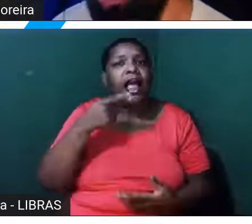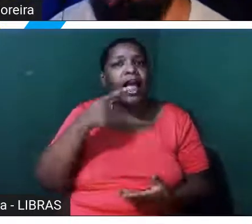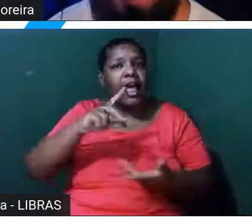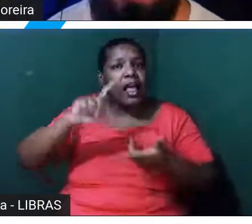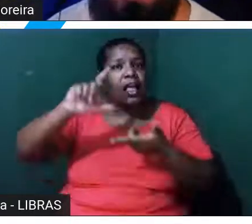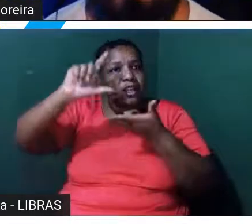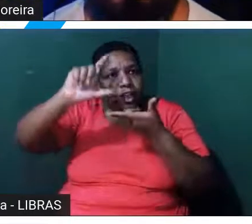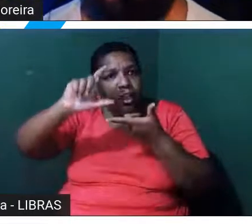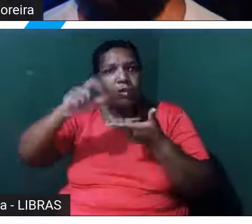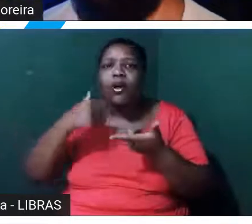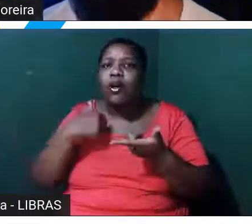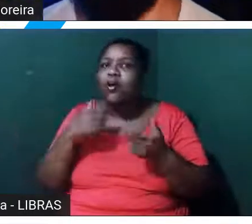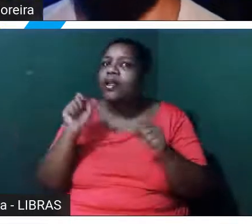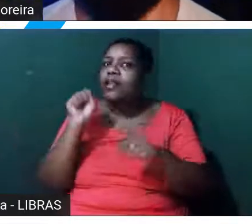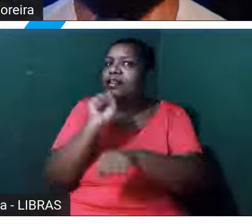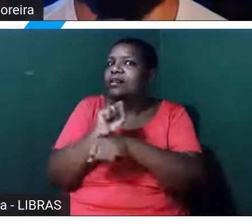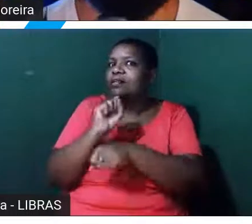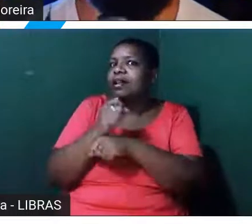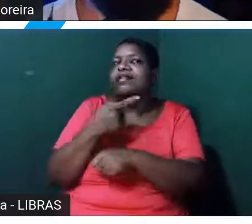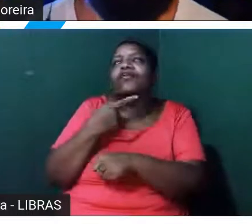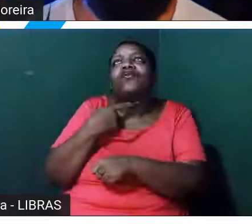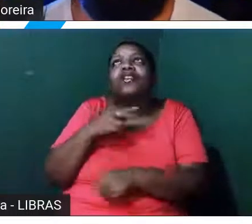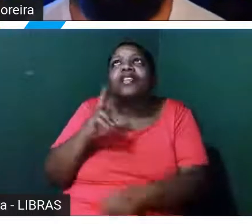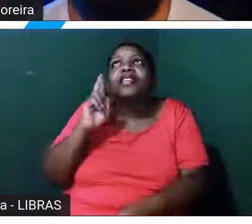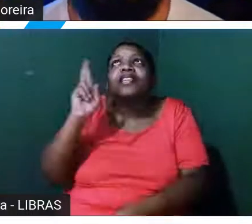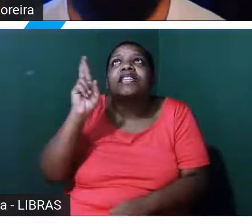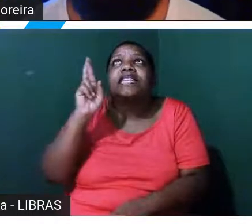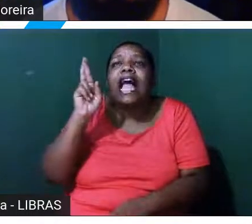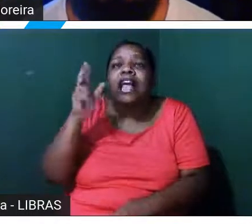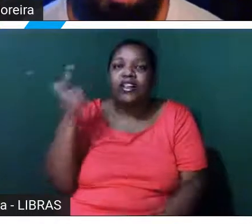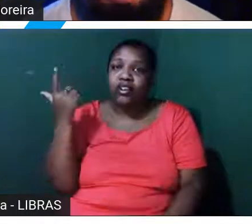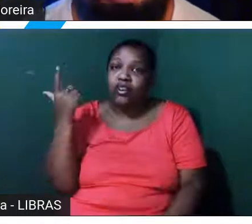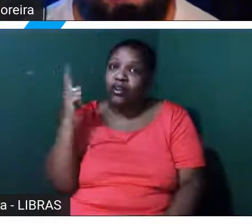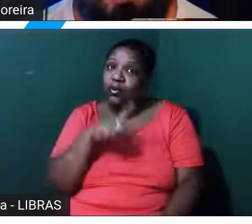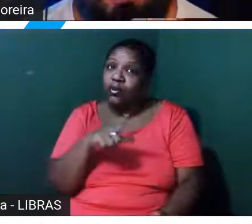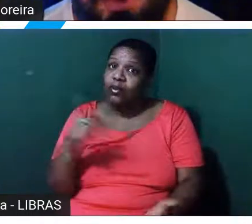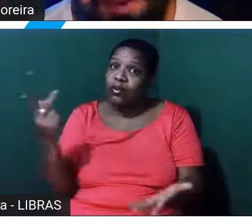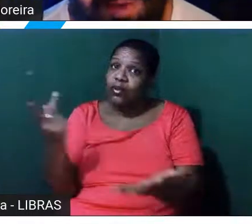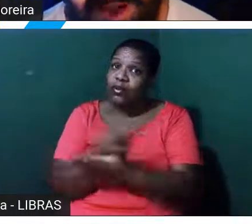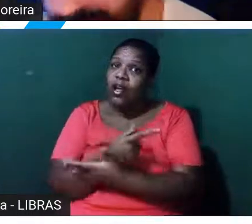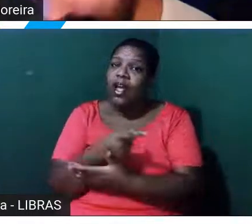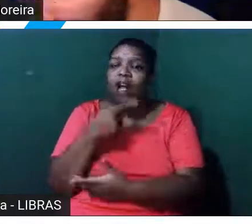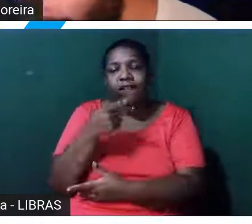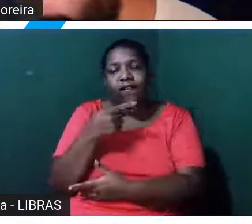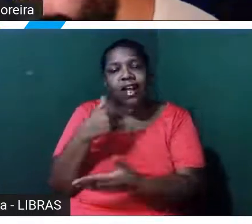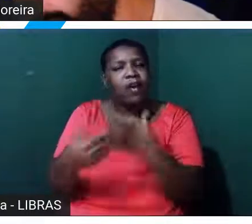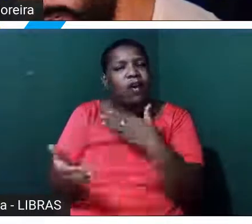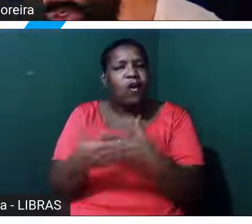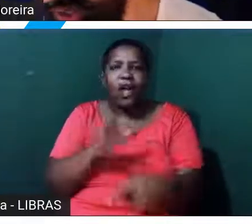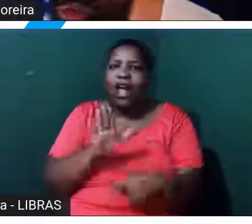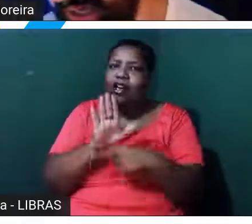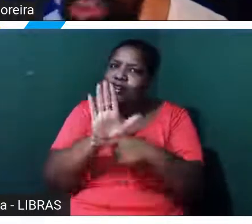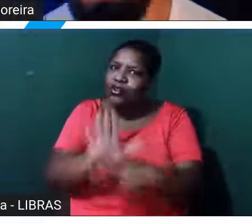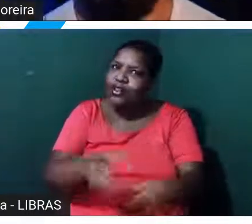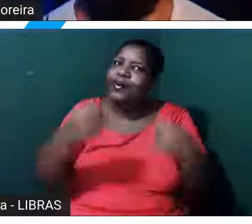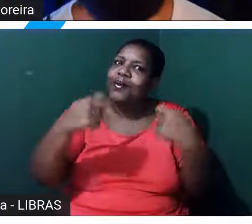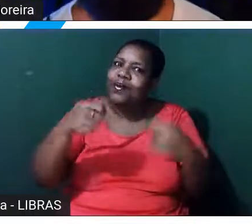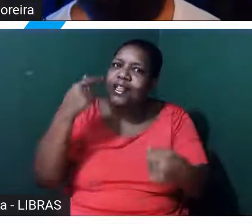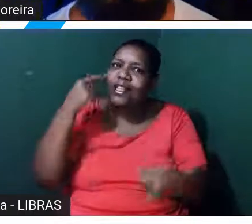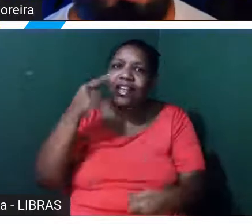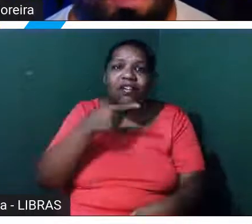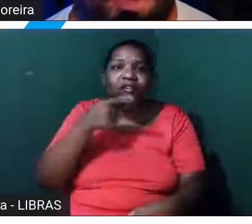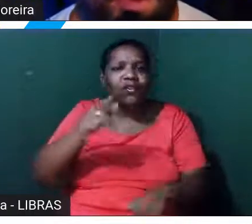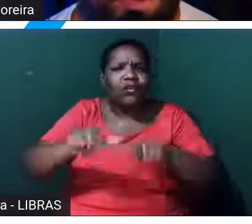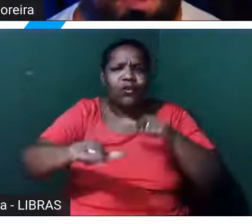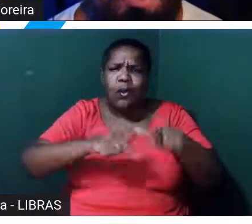tudo mais eu espero que que aconteça E aí pode falar com a gente se precisar de qualquer ajuda qualquer indicação